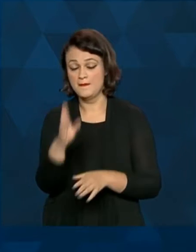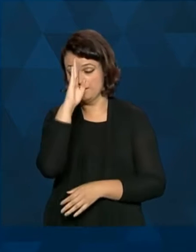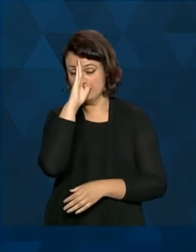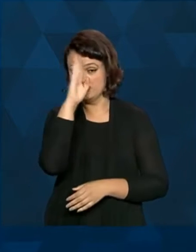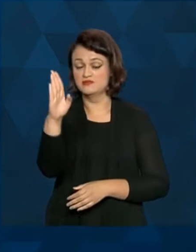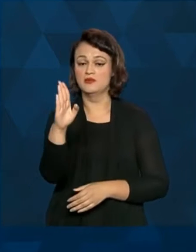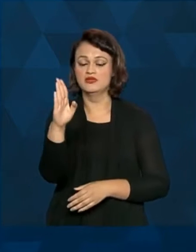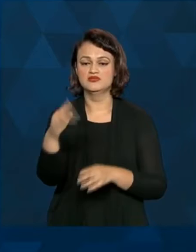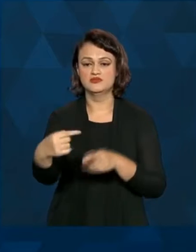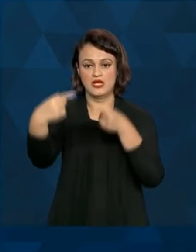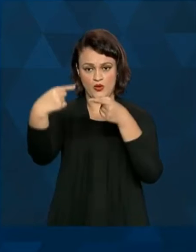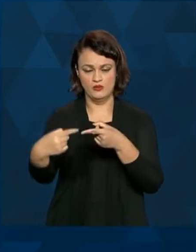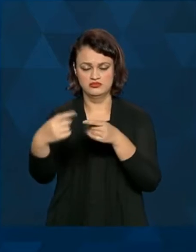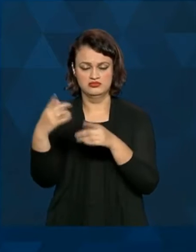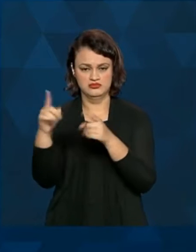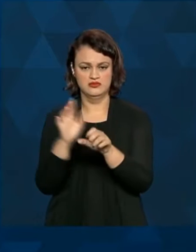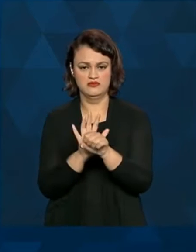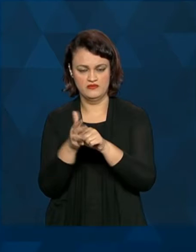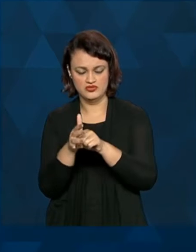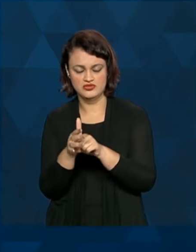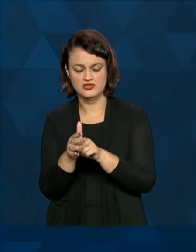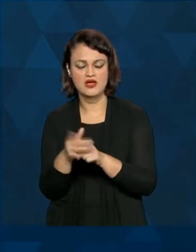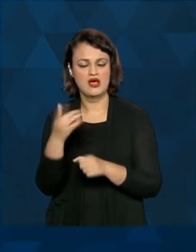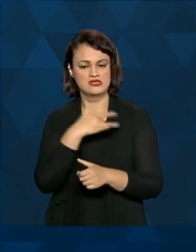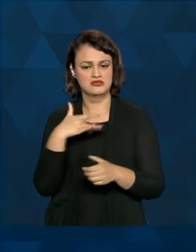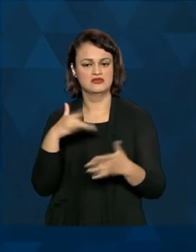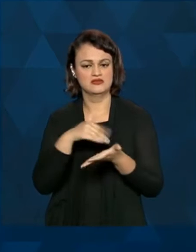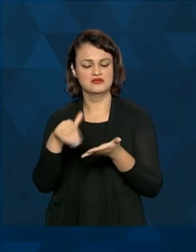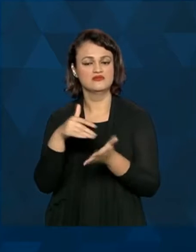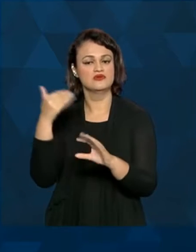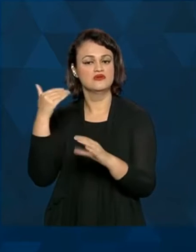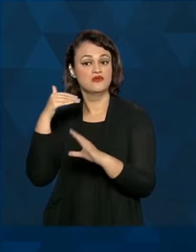Exclusivamente para o enfrentamento à Covid, a Secretaria Estadual de Saúde recebeu